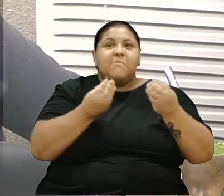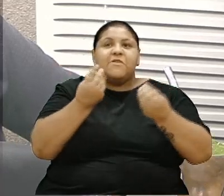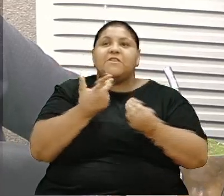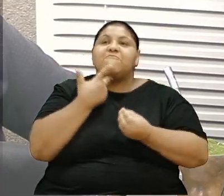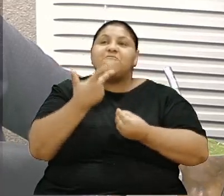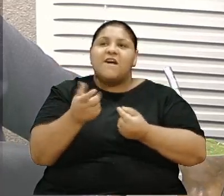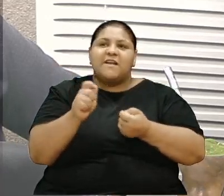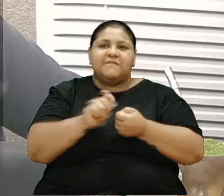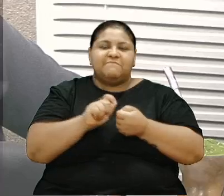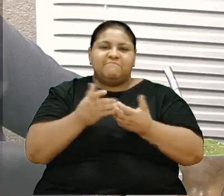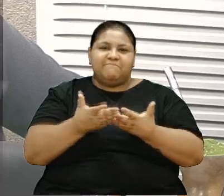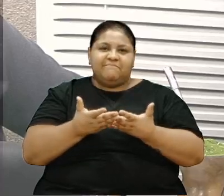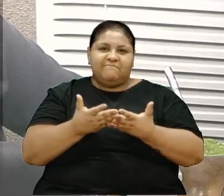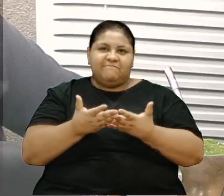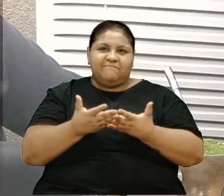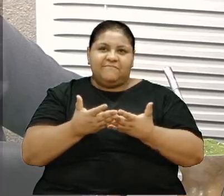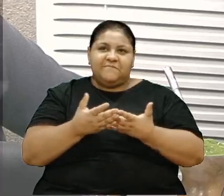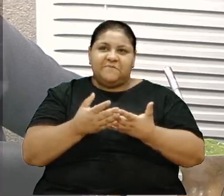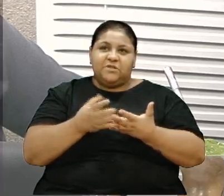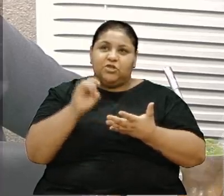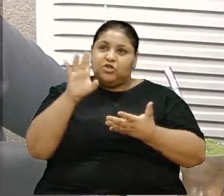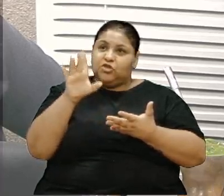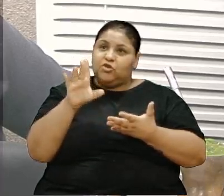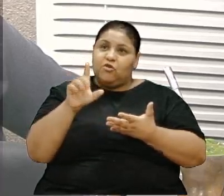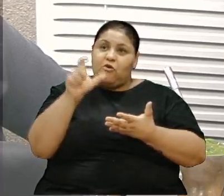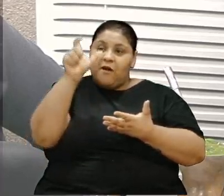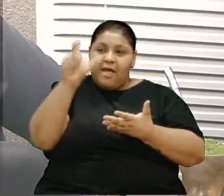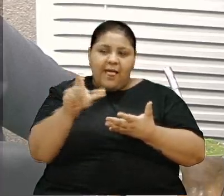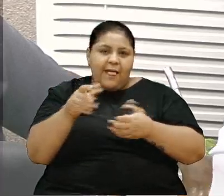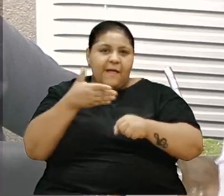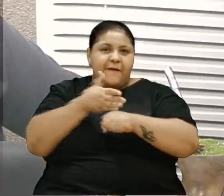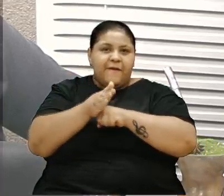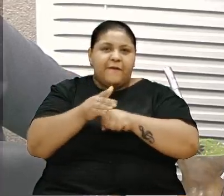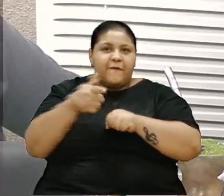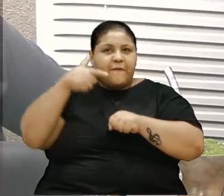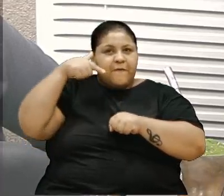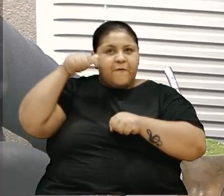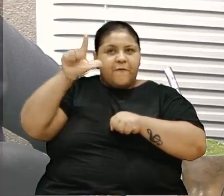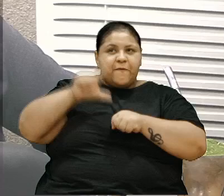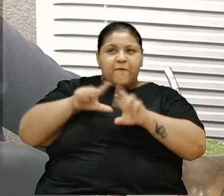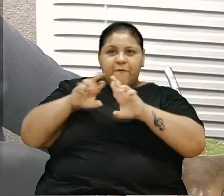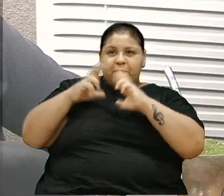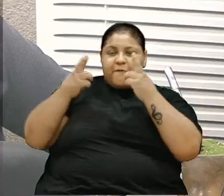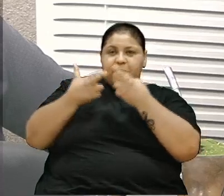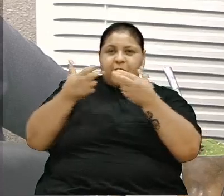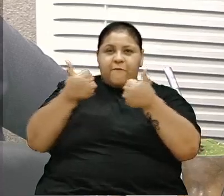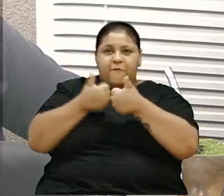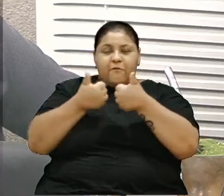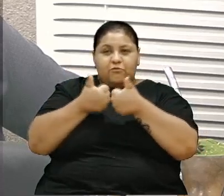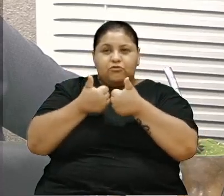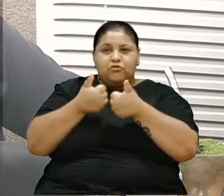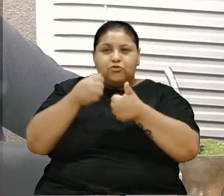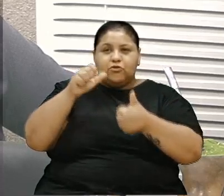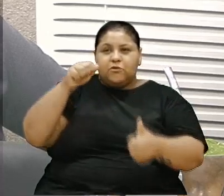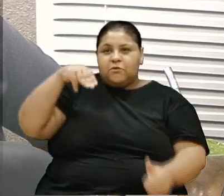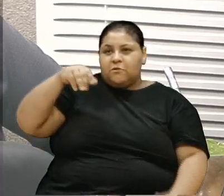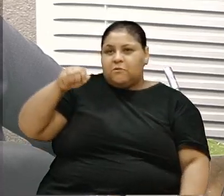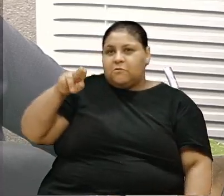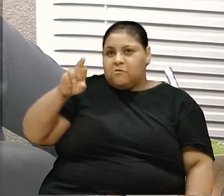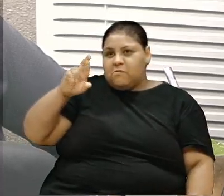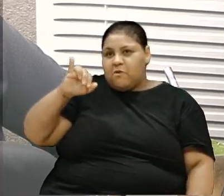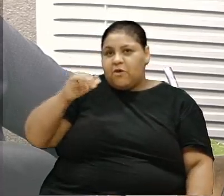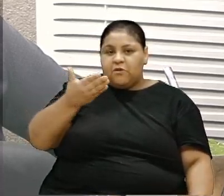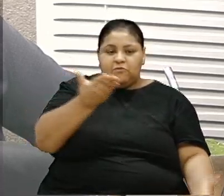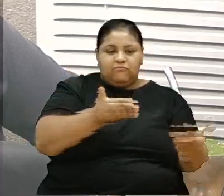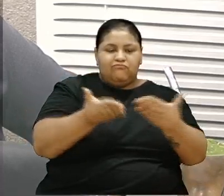ela faz, e nada melhor do que ela participar disso. E ontem tivemos uma reunião, por coincidência, junto com a Maureen, lá no meu gabinete, onde já trocamos